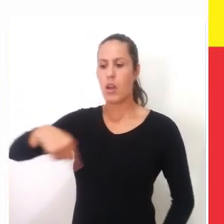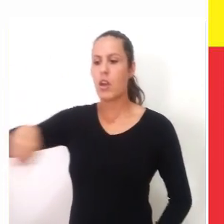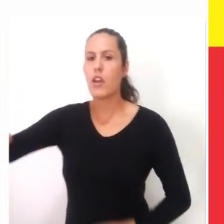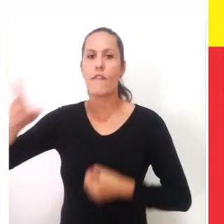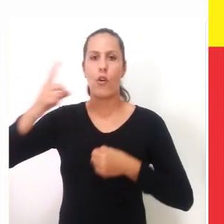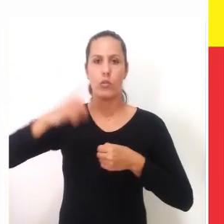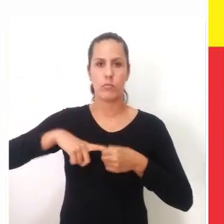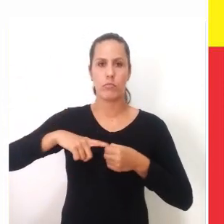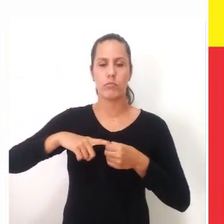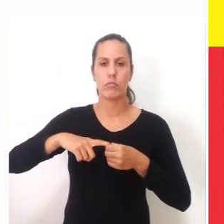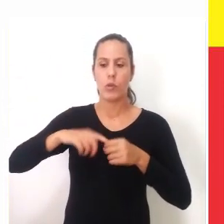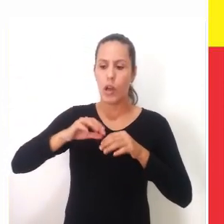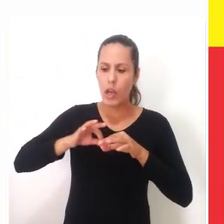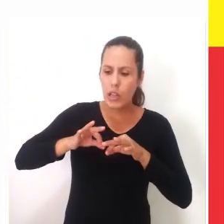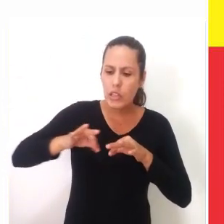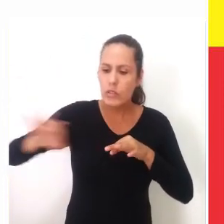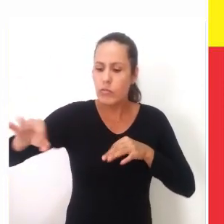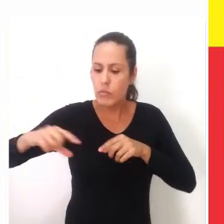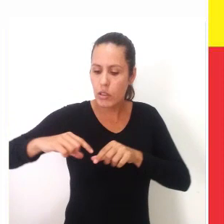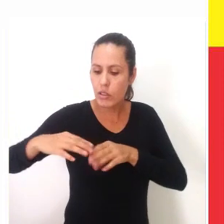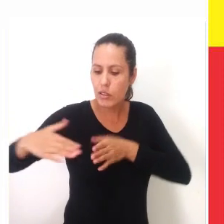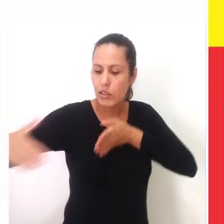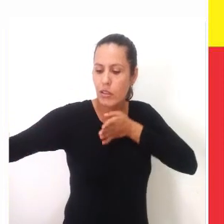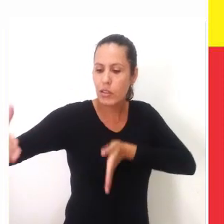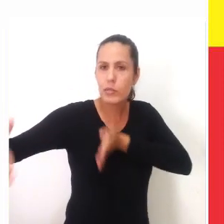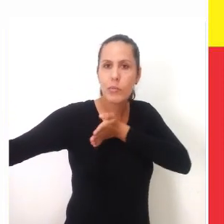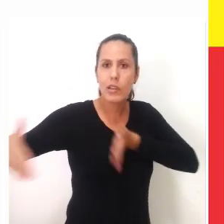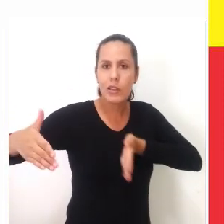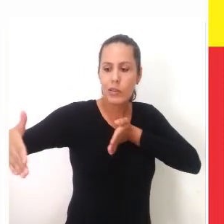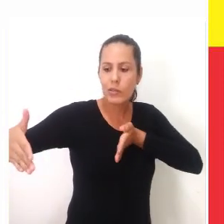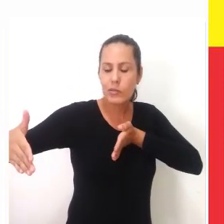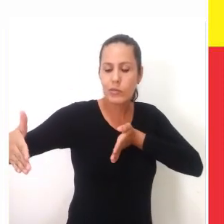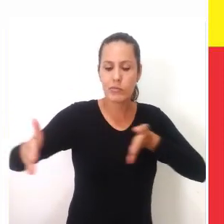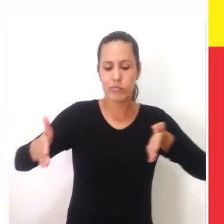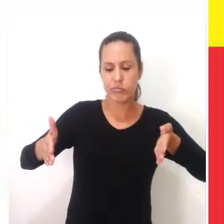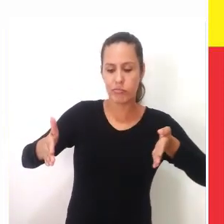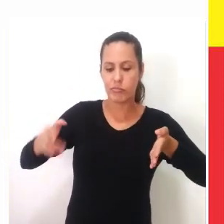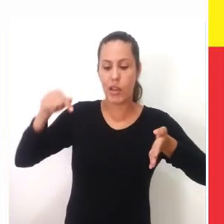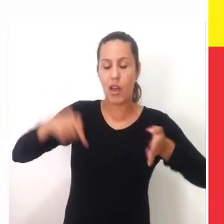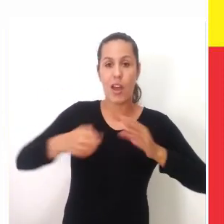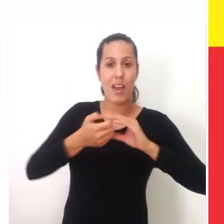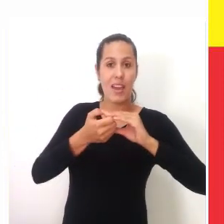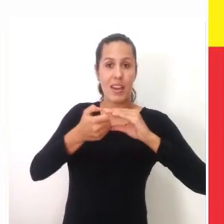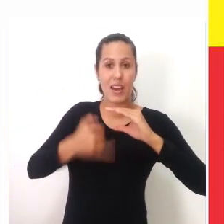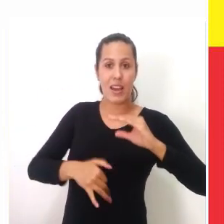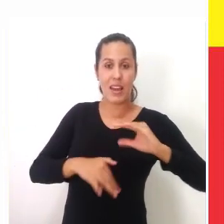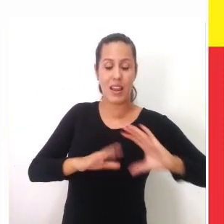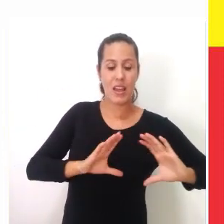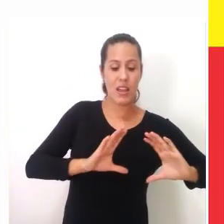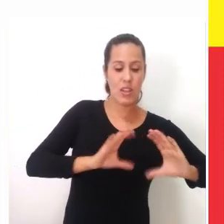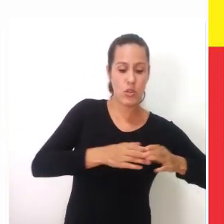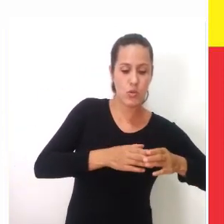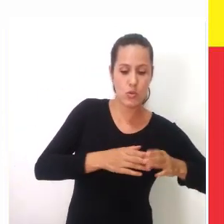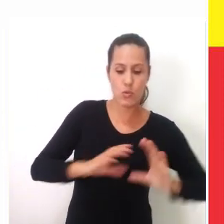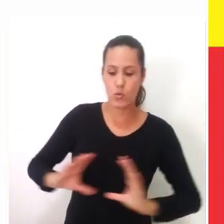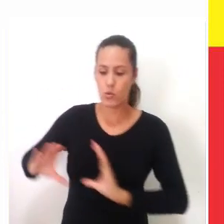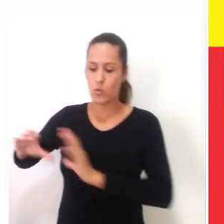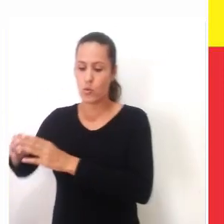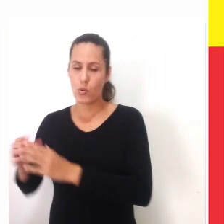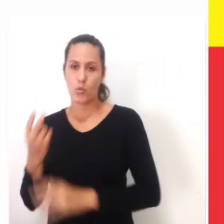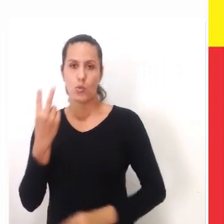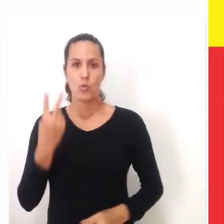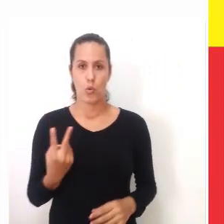ficar no meio. Fósseis de transição são fósseis que possuem características de 2 grupos de